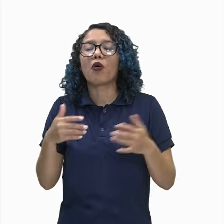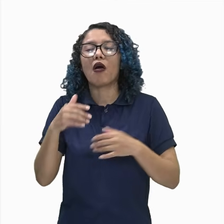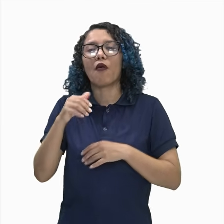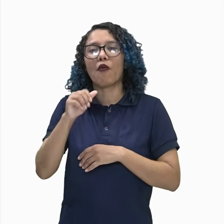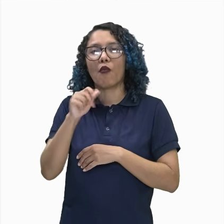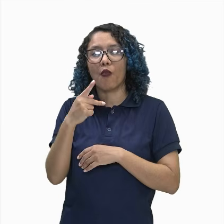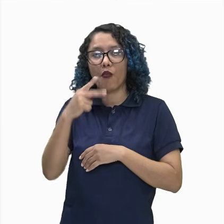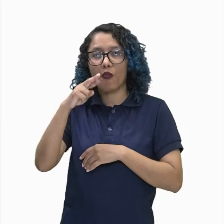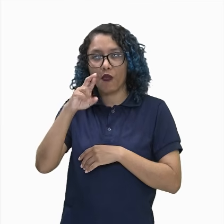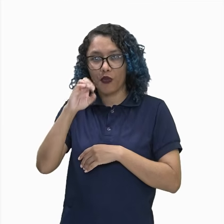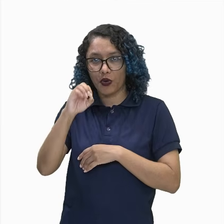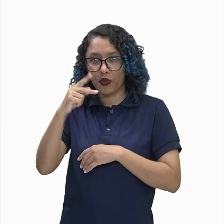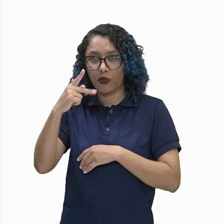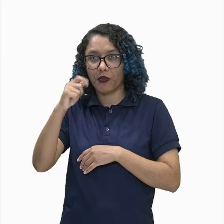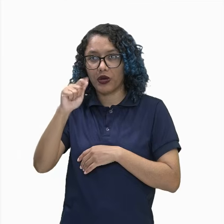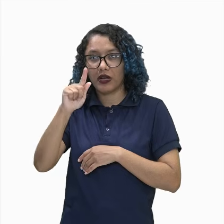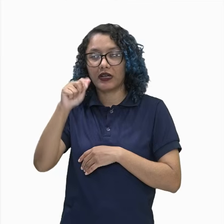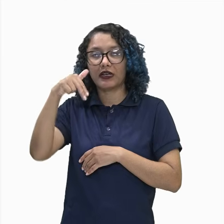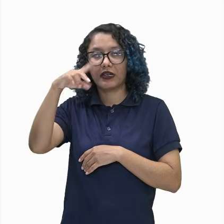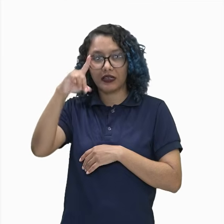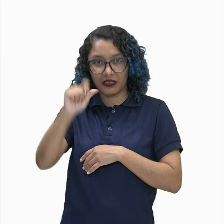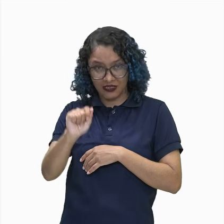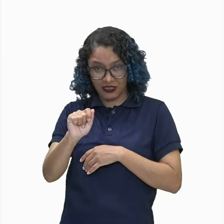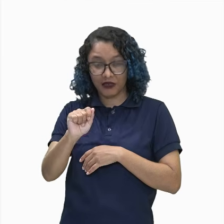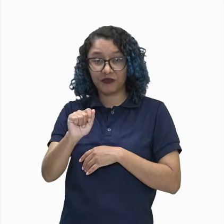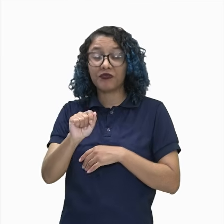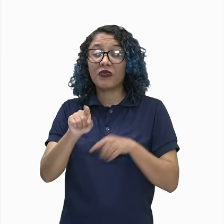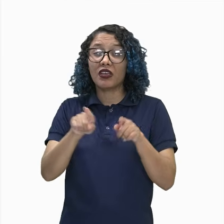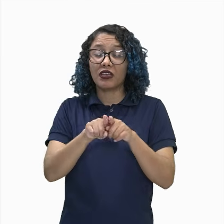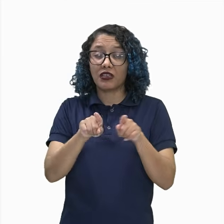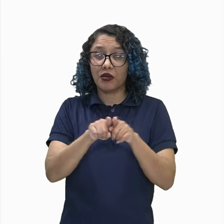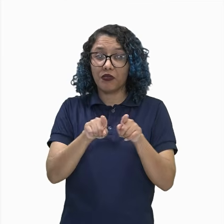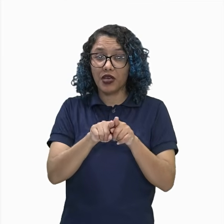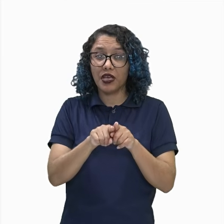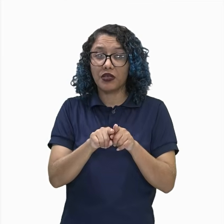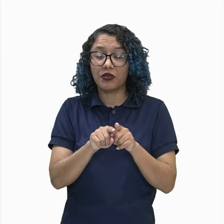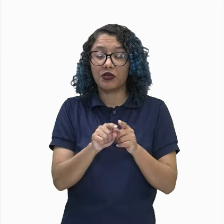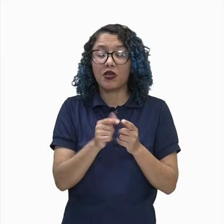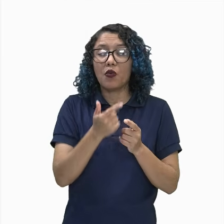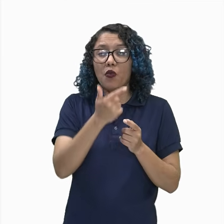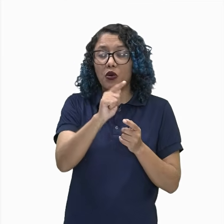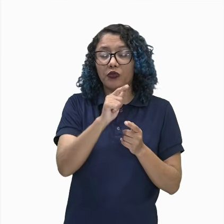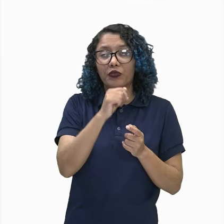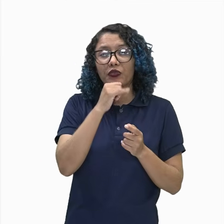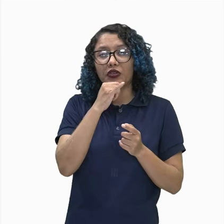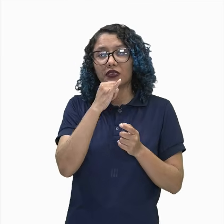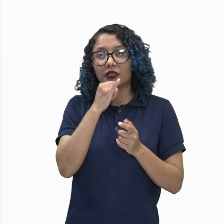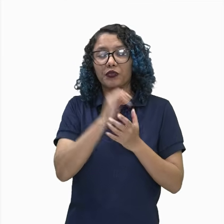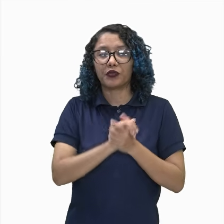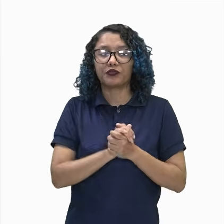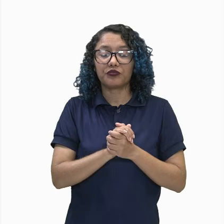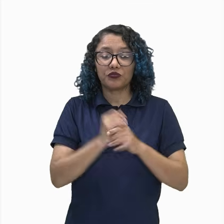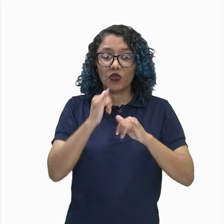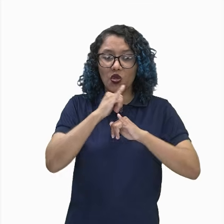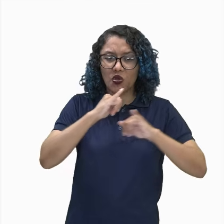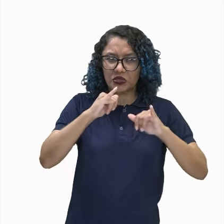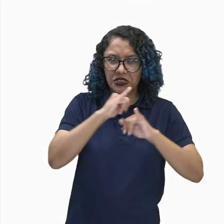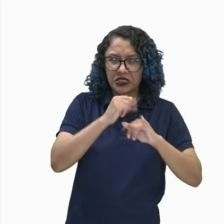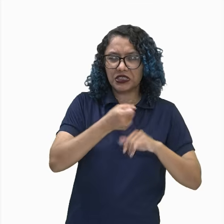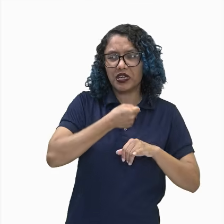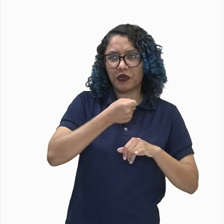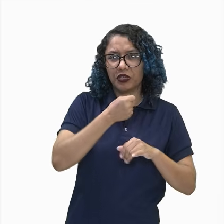na mesma medida, eu não uso uma notícia ou uma reportagem para prioritariamente trazer opinião,